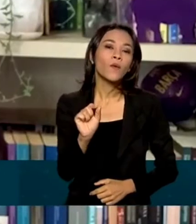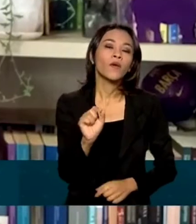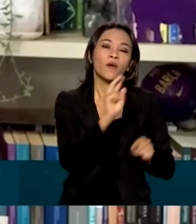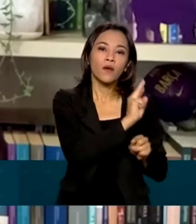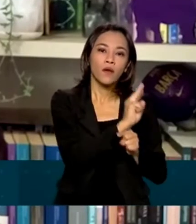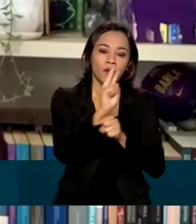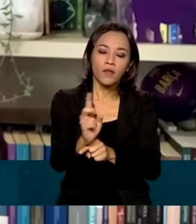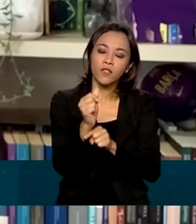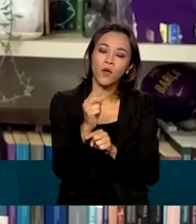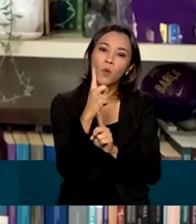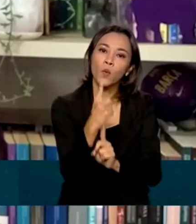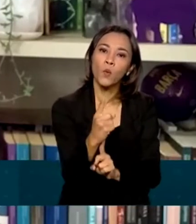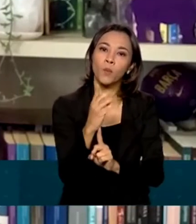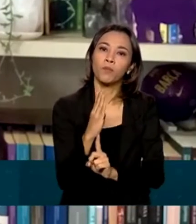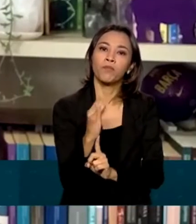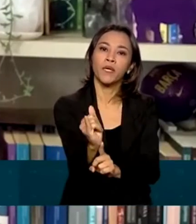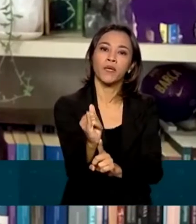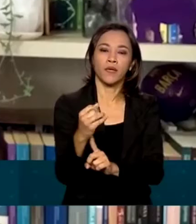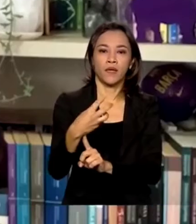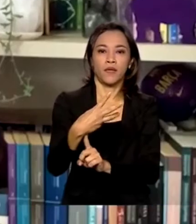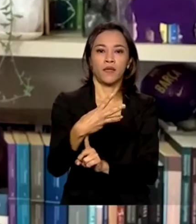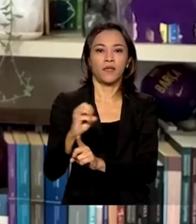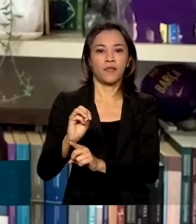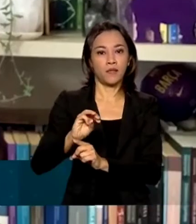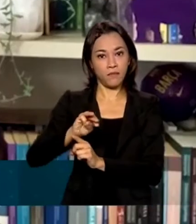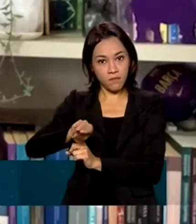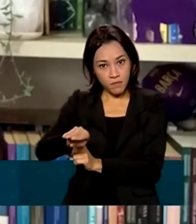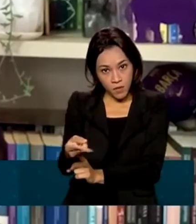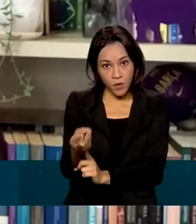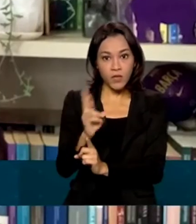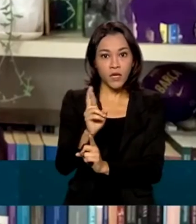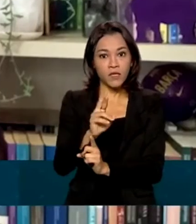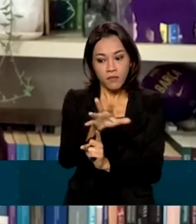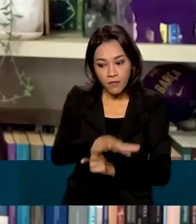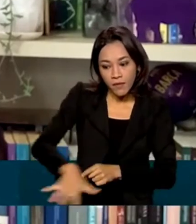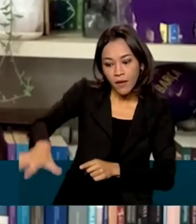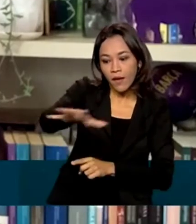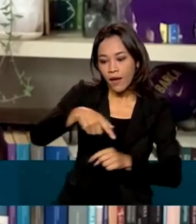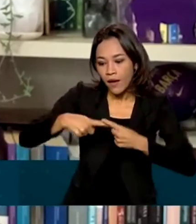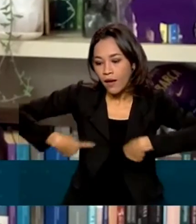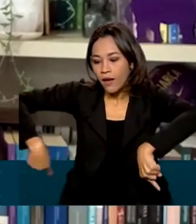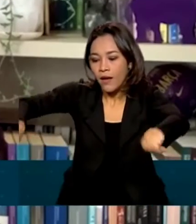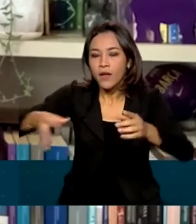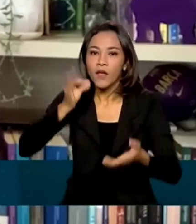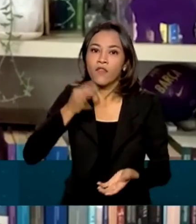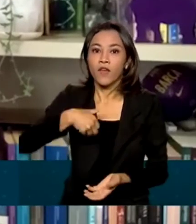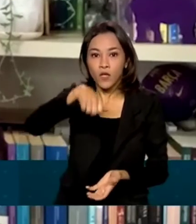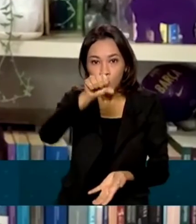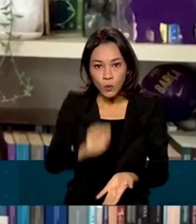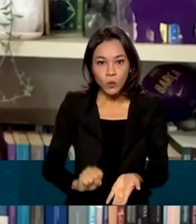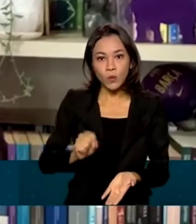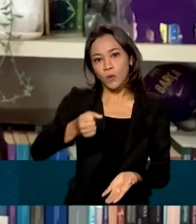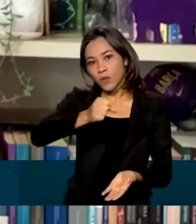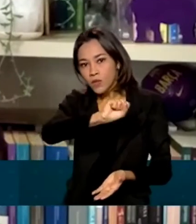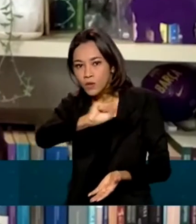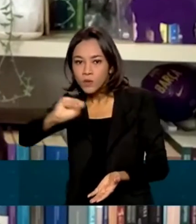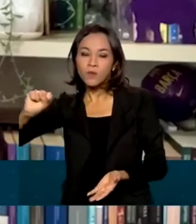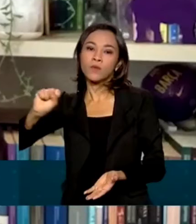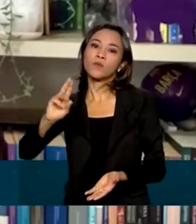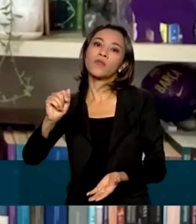de crédito de R 1 bilhão e R$ 300 milhões para cafeicultores das regiões sul e sudeste